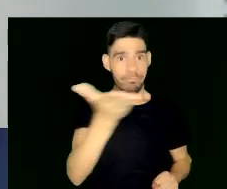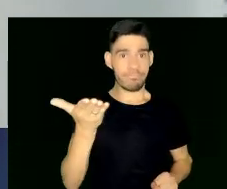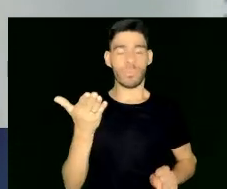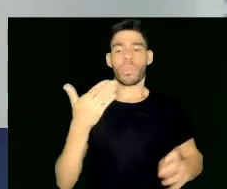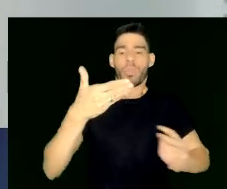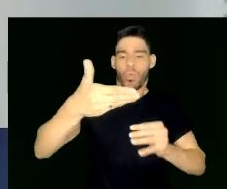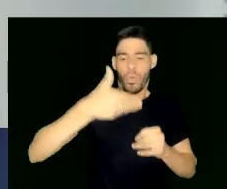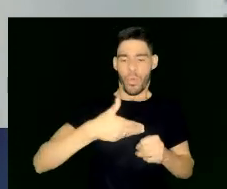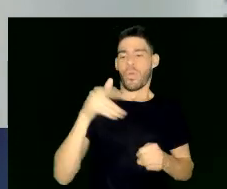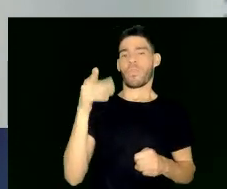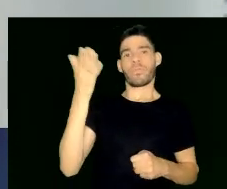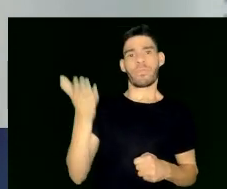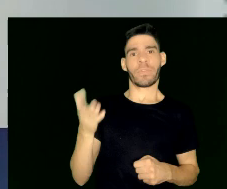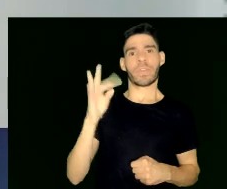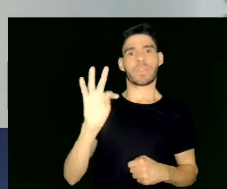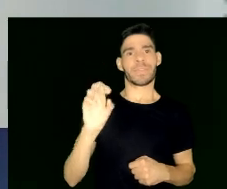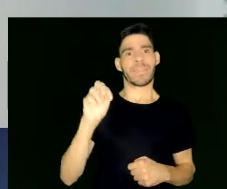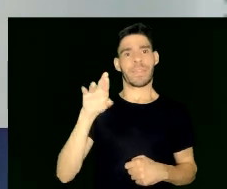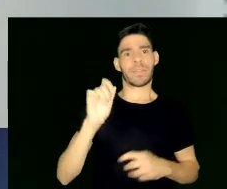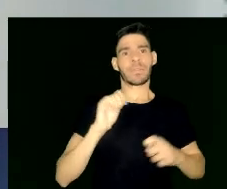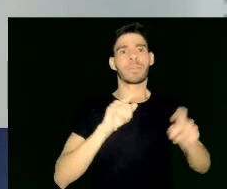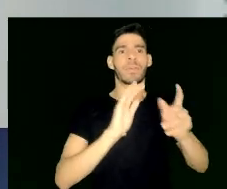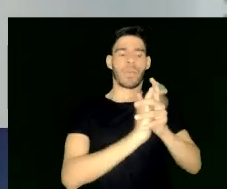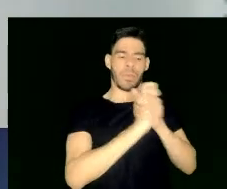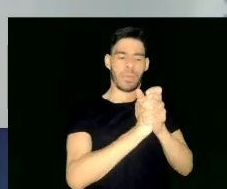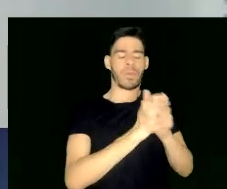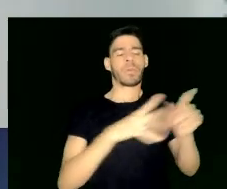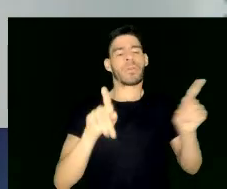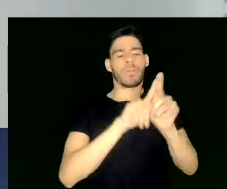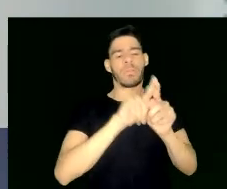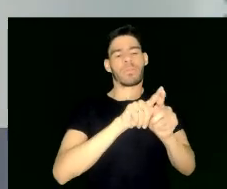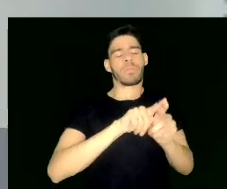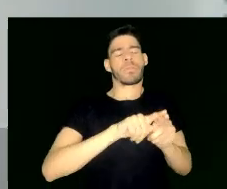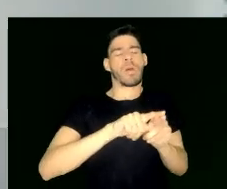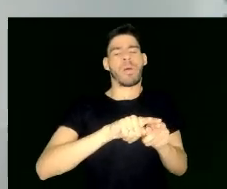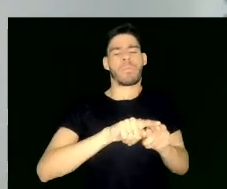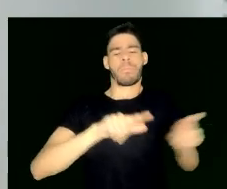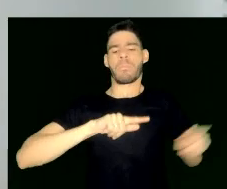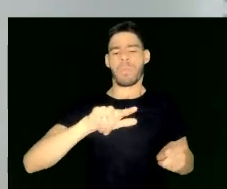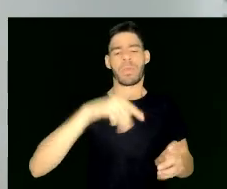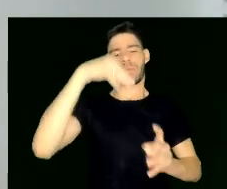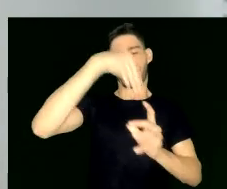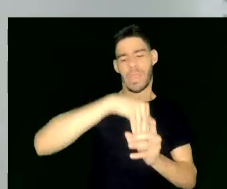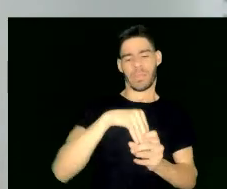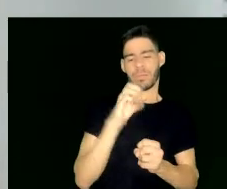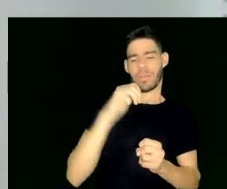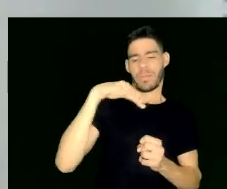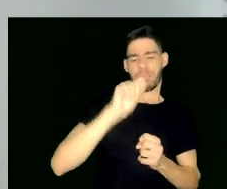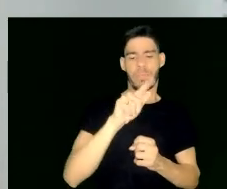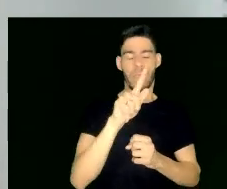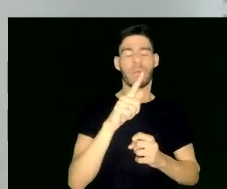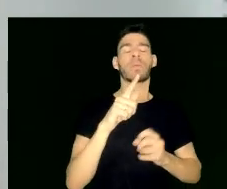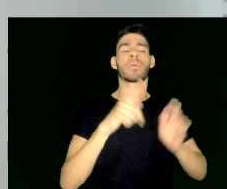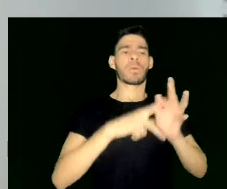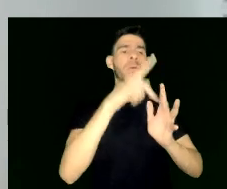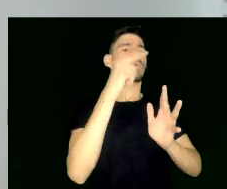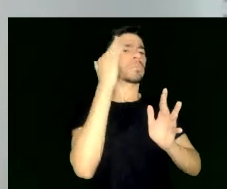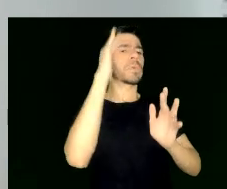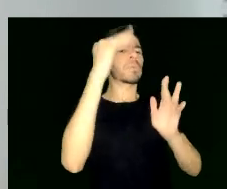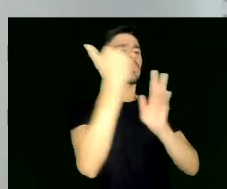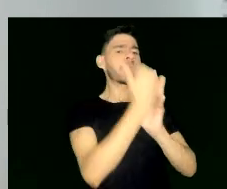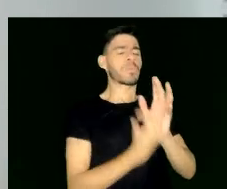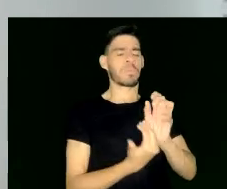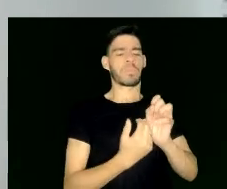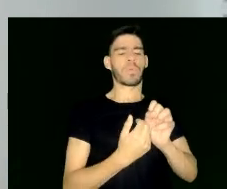vocês por um convite da doutora Terezinha, a quem também cumprimento pelo trabalho realizado na EMAG, incluindo